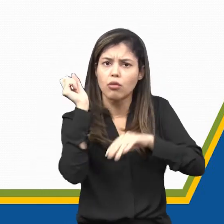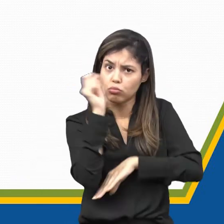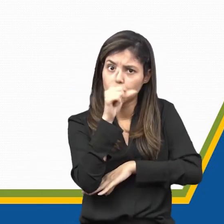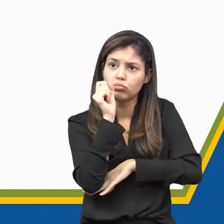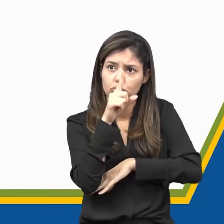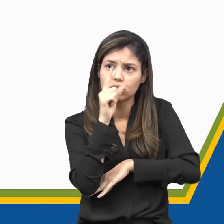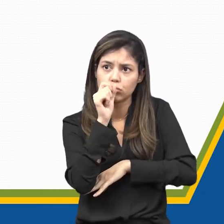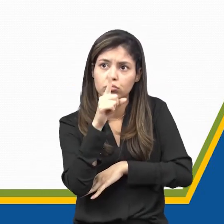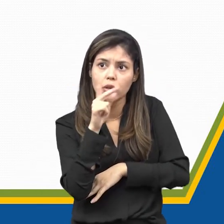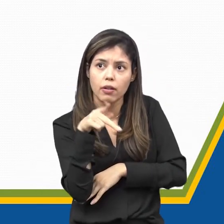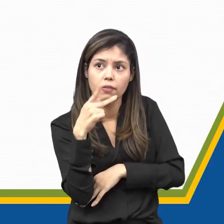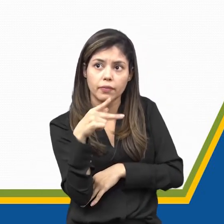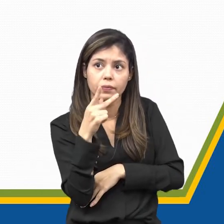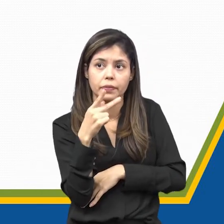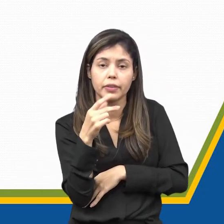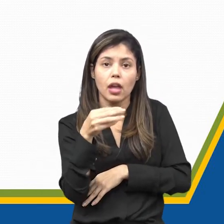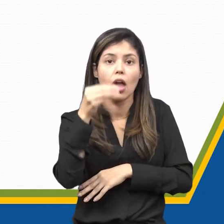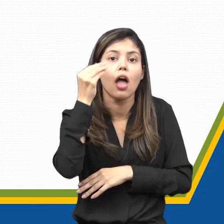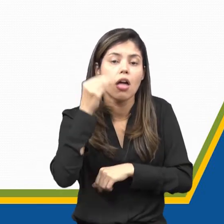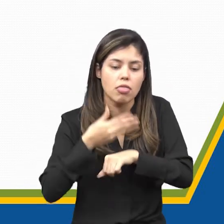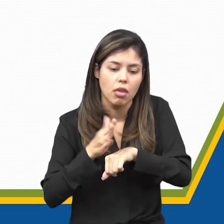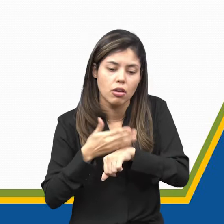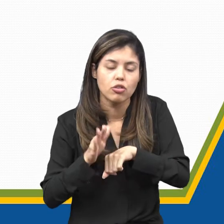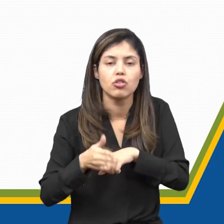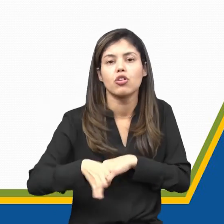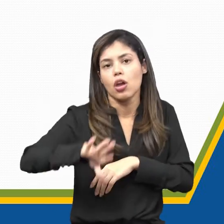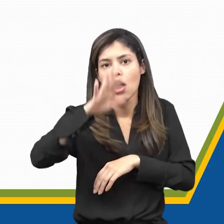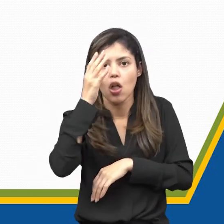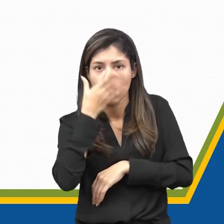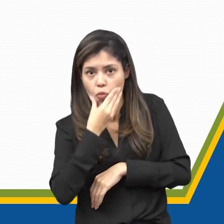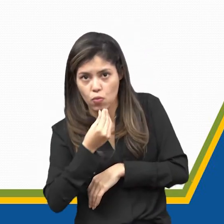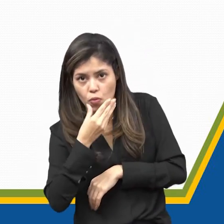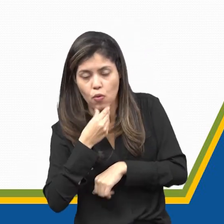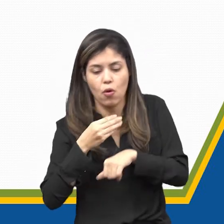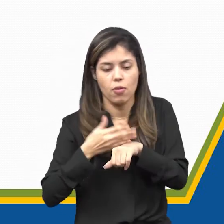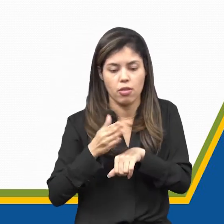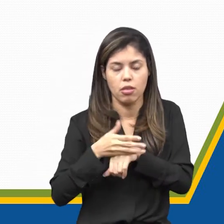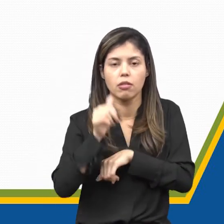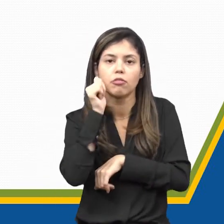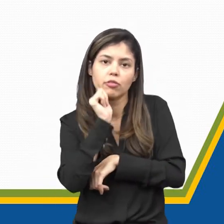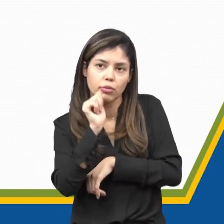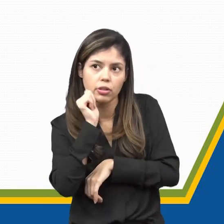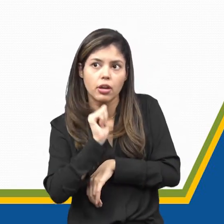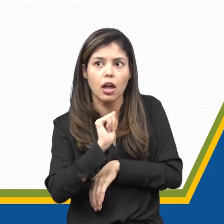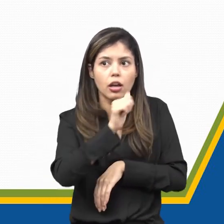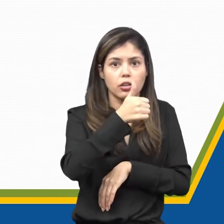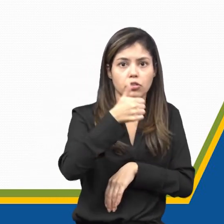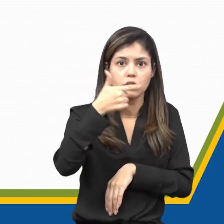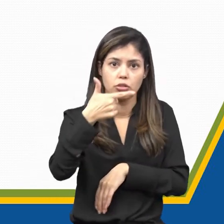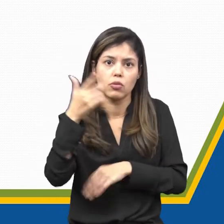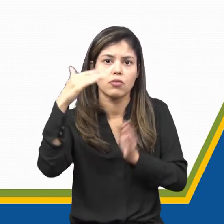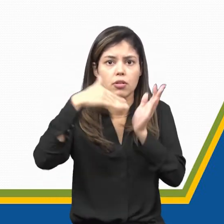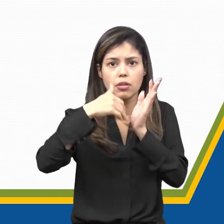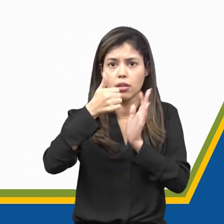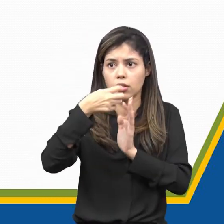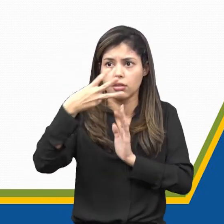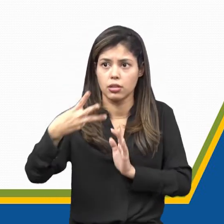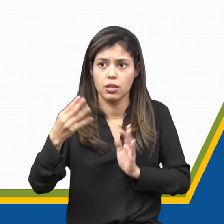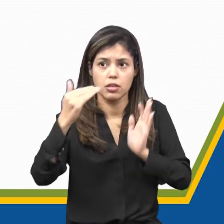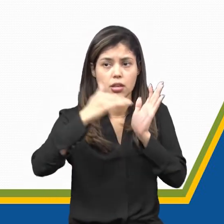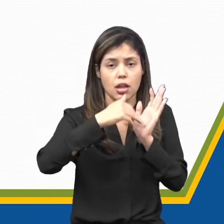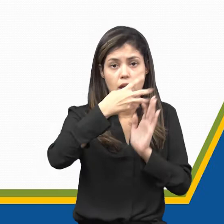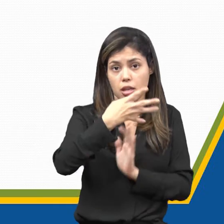sobre teste masculino e feminino e a idade, de 12 a 13 anos, 14 a 16,